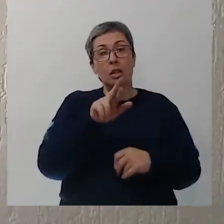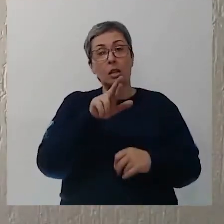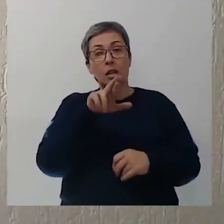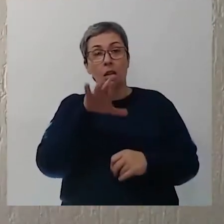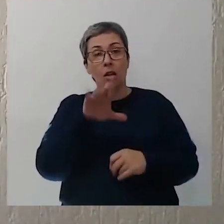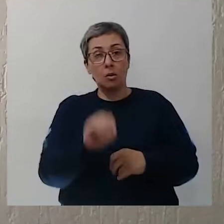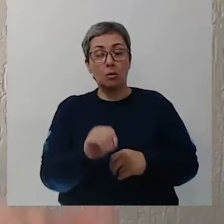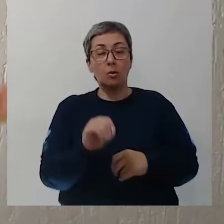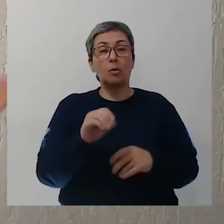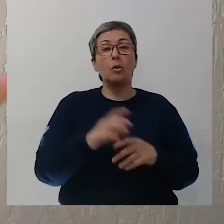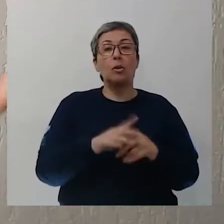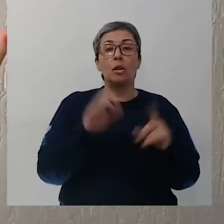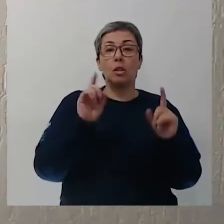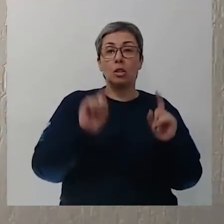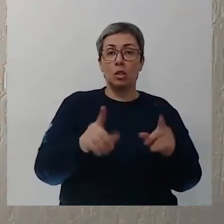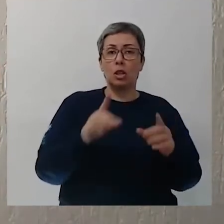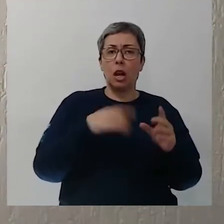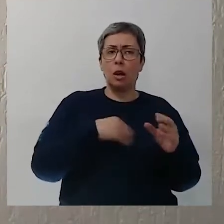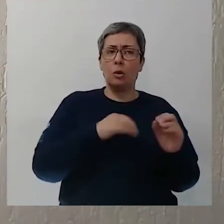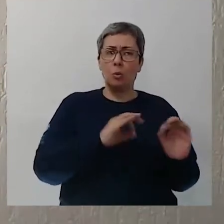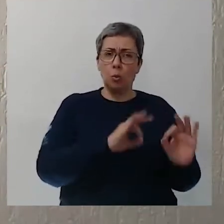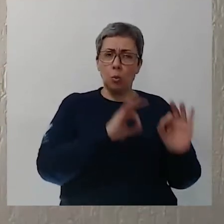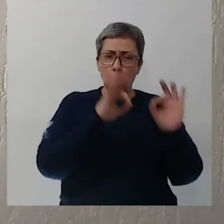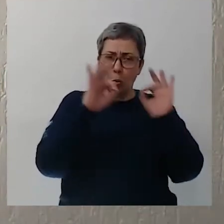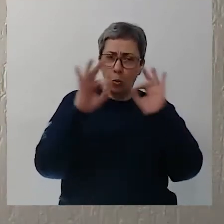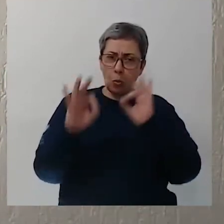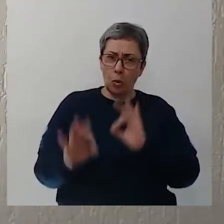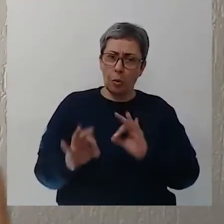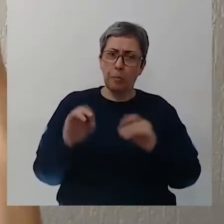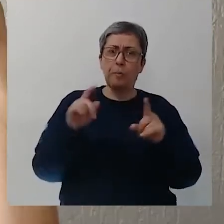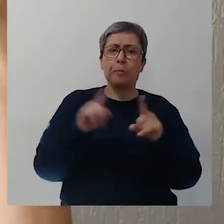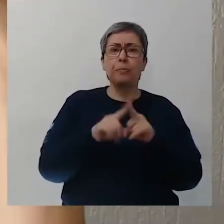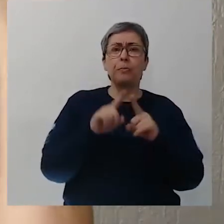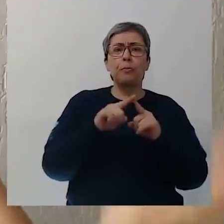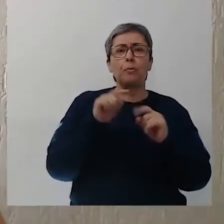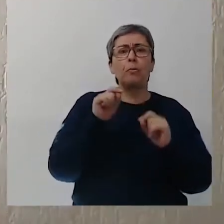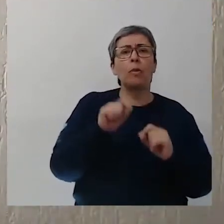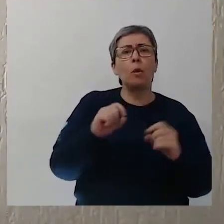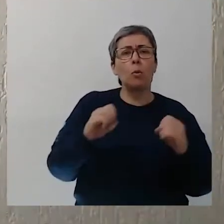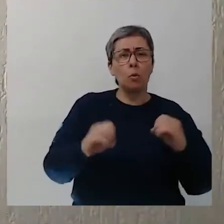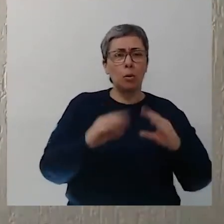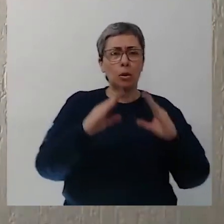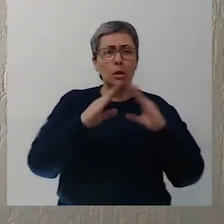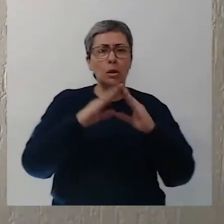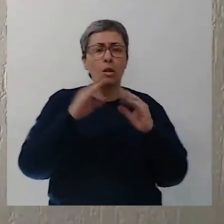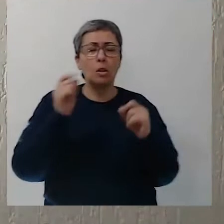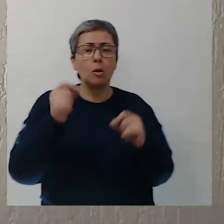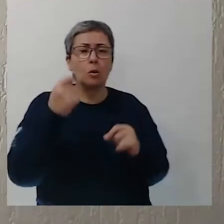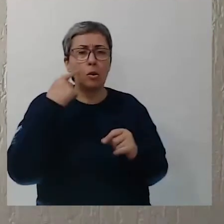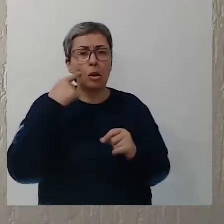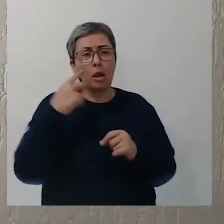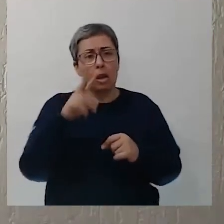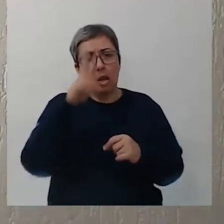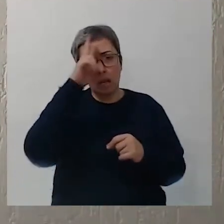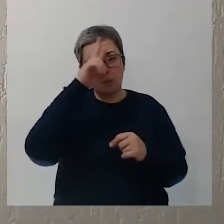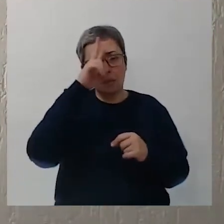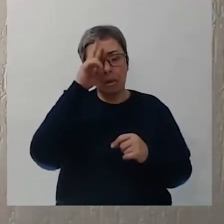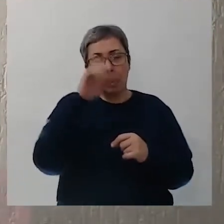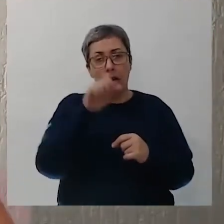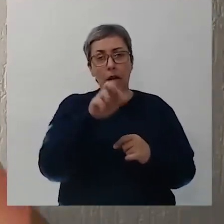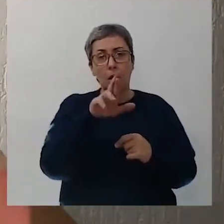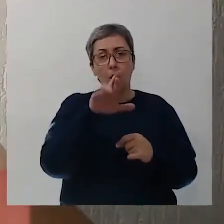né? Que esse vídeo passou já, então em um dos nossos programas a gente vai rever esse vídeo para relembrar o que